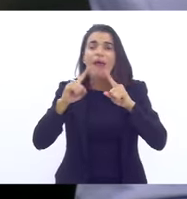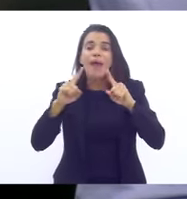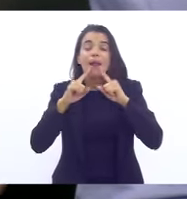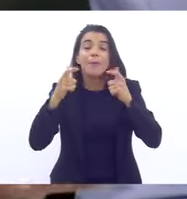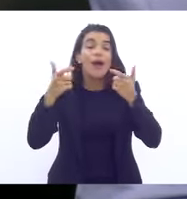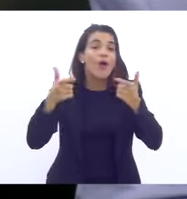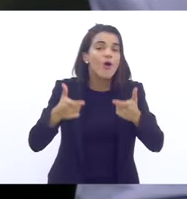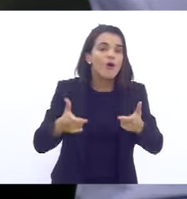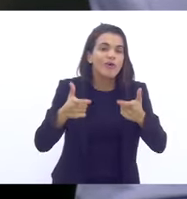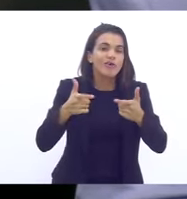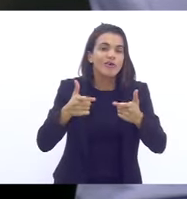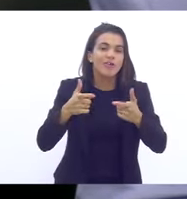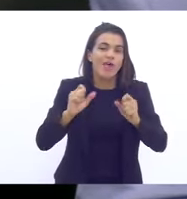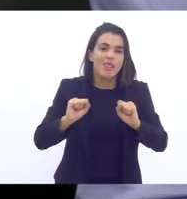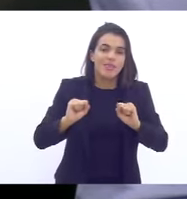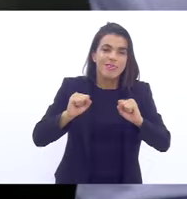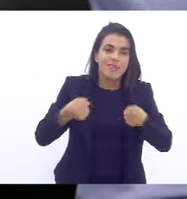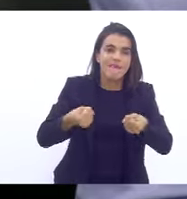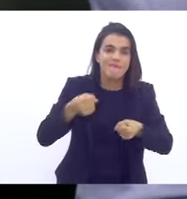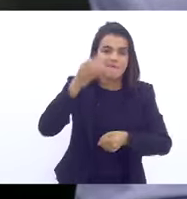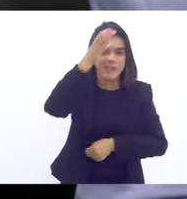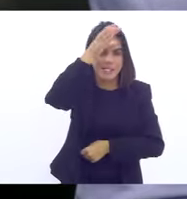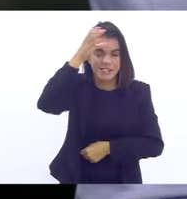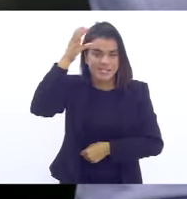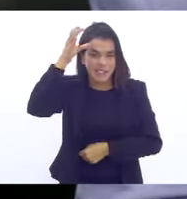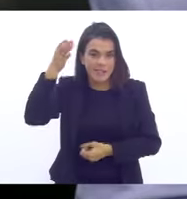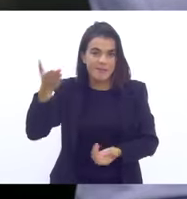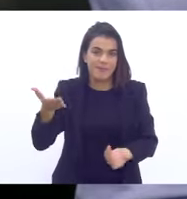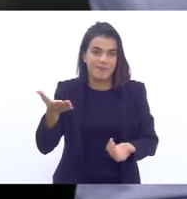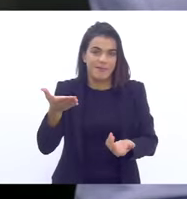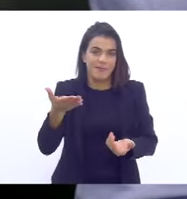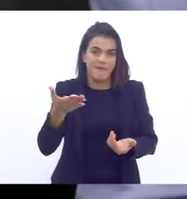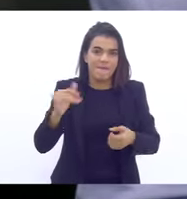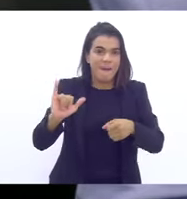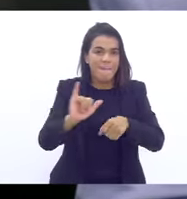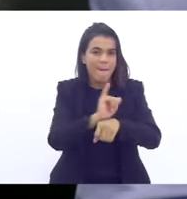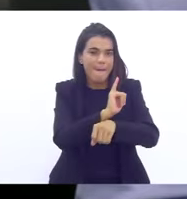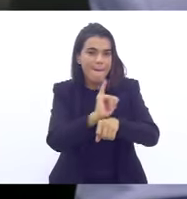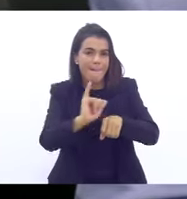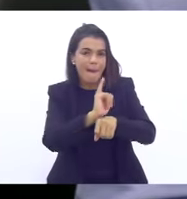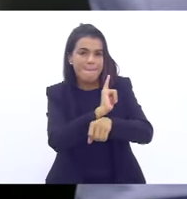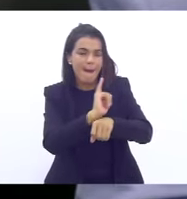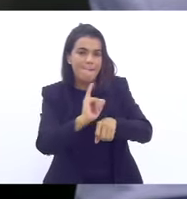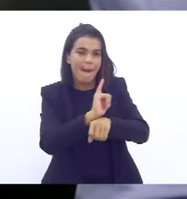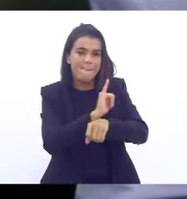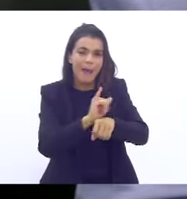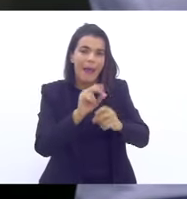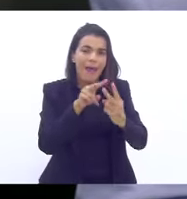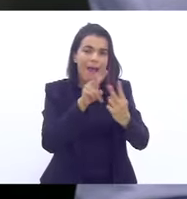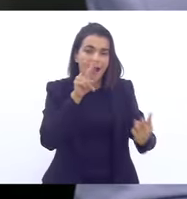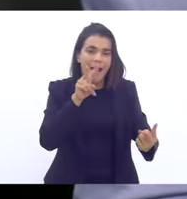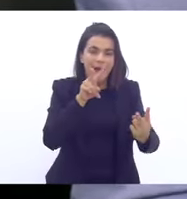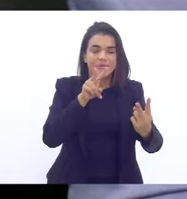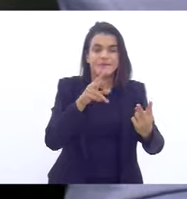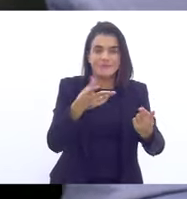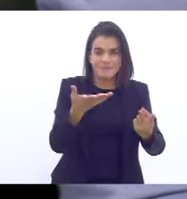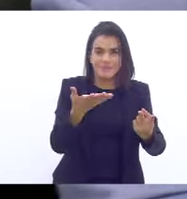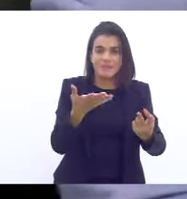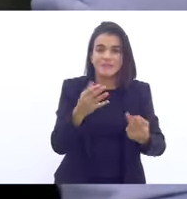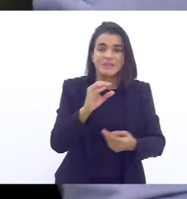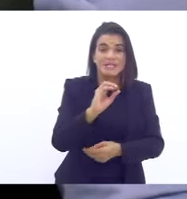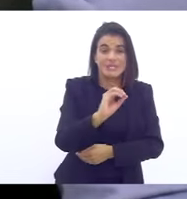vai defesa do consumidor, vai fazer gestões junto à agência, junto à companhia,